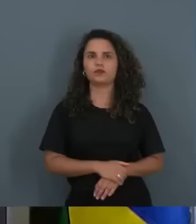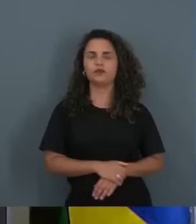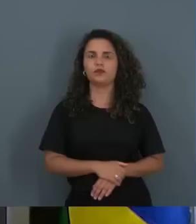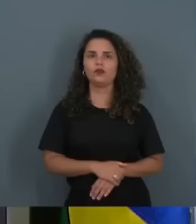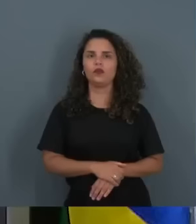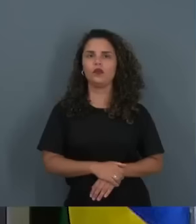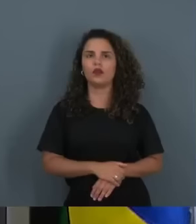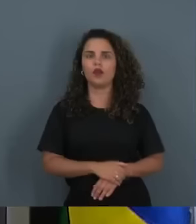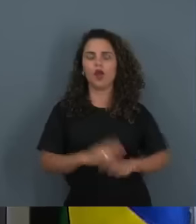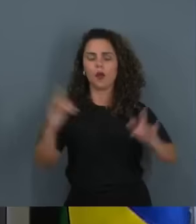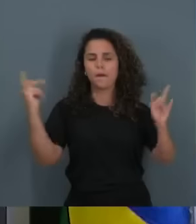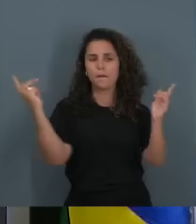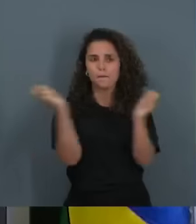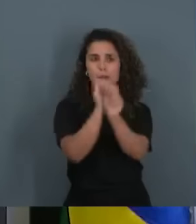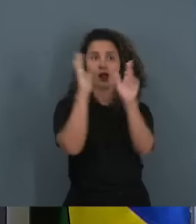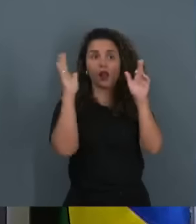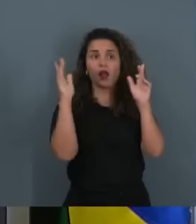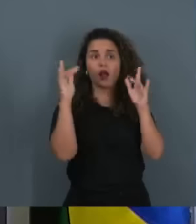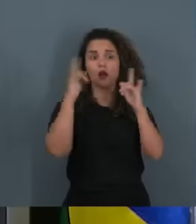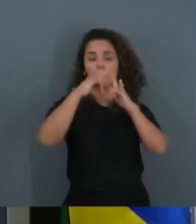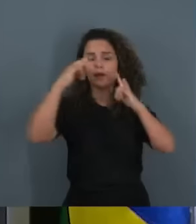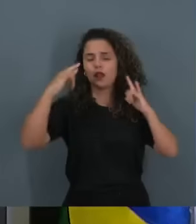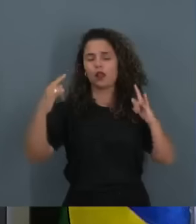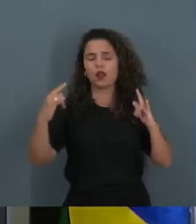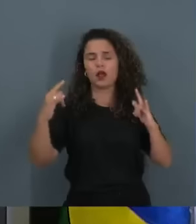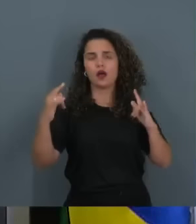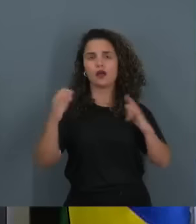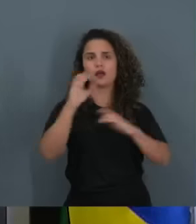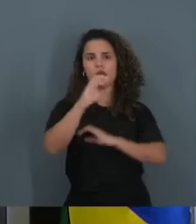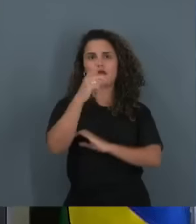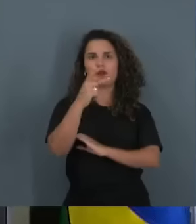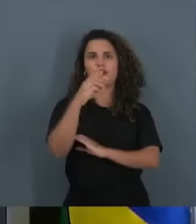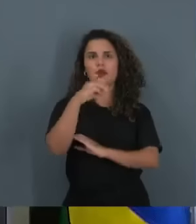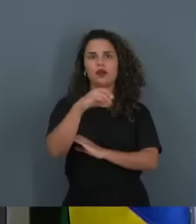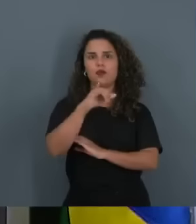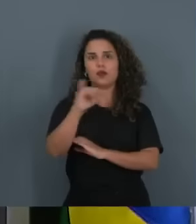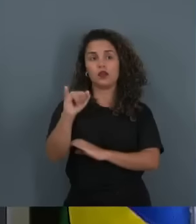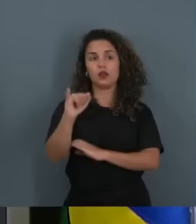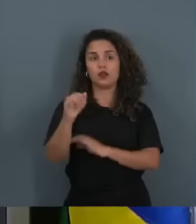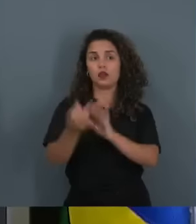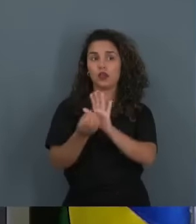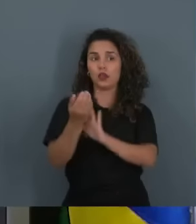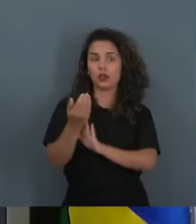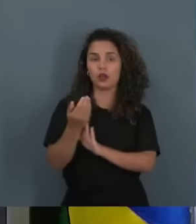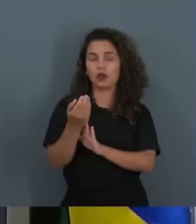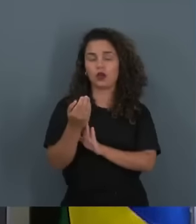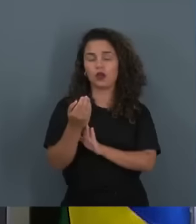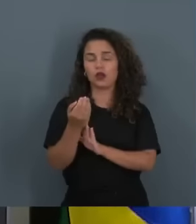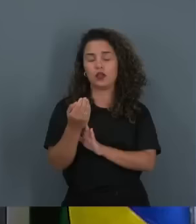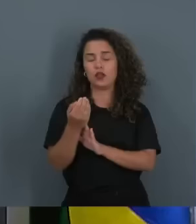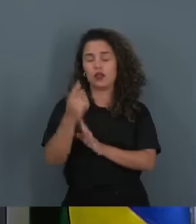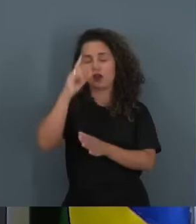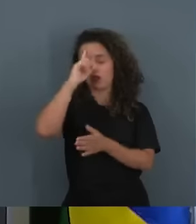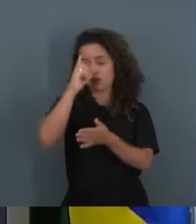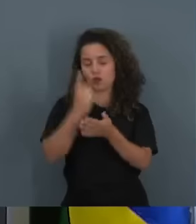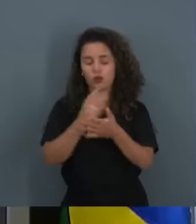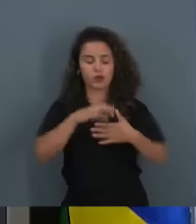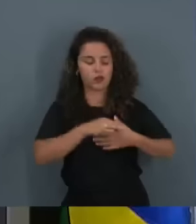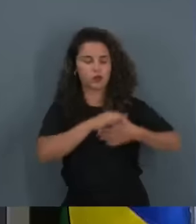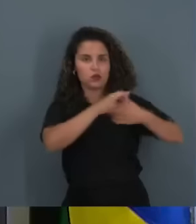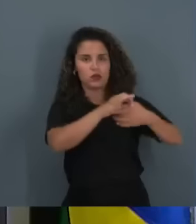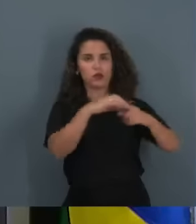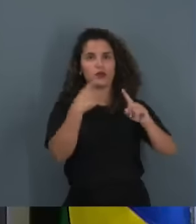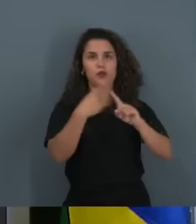Foi um milagre essa CPMI ter sido instalada. E com um comando independente, porque o PT